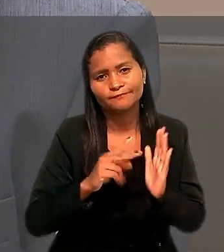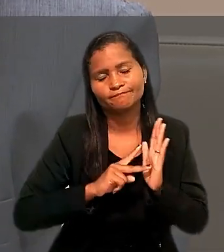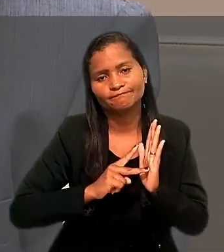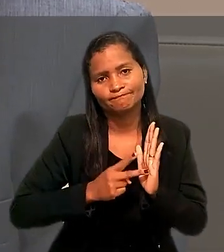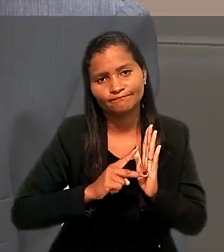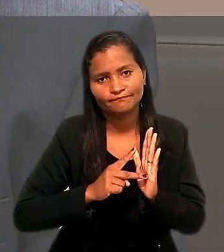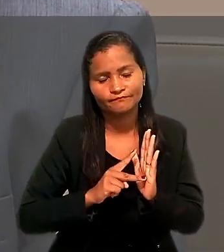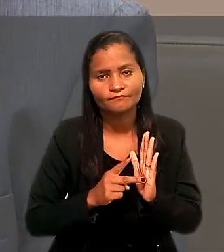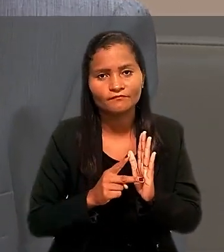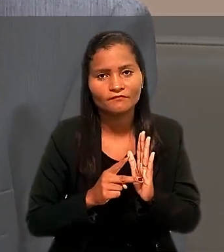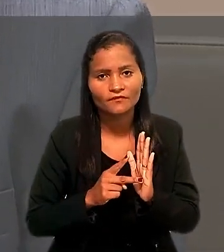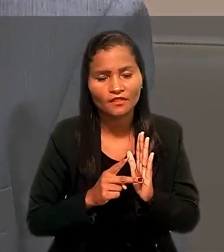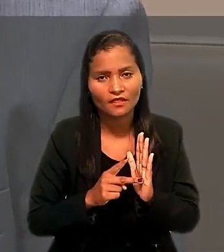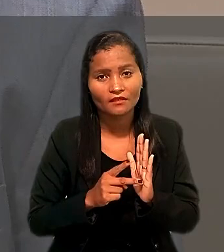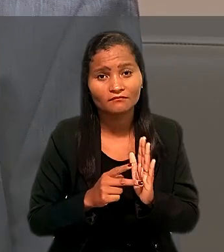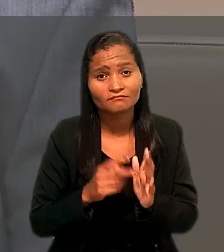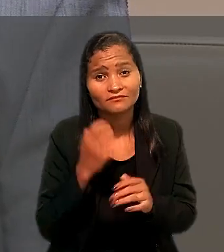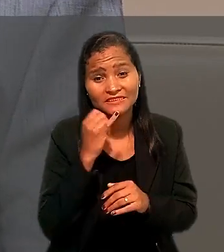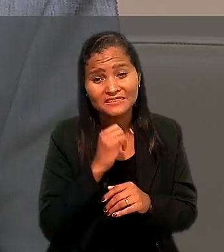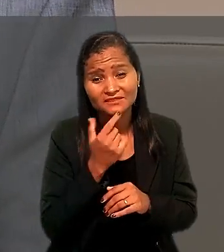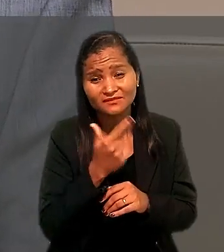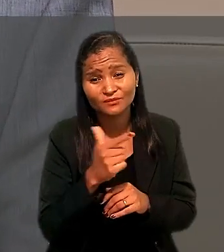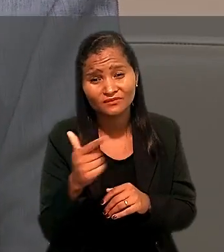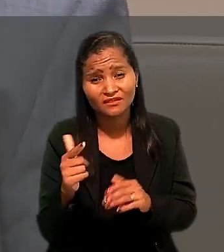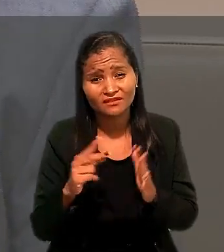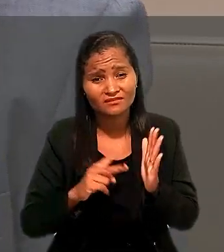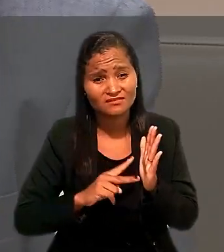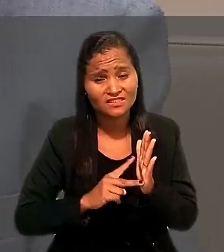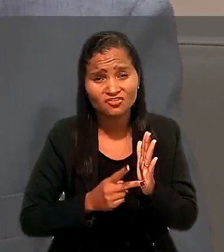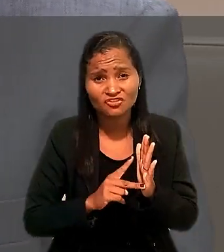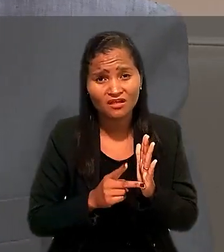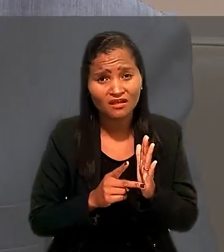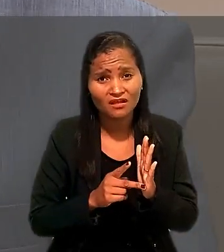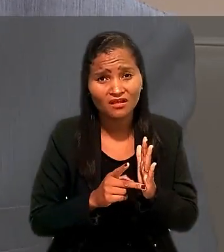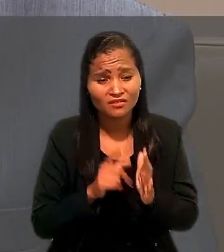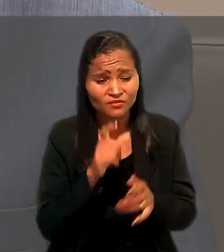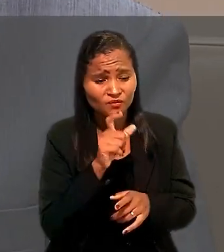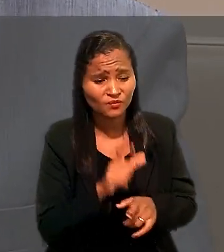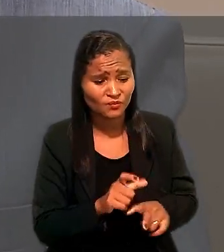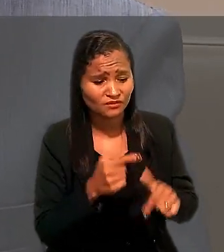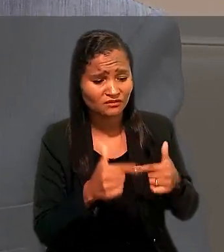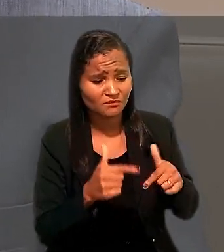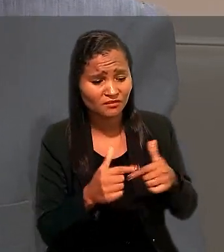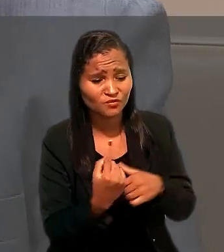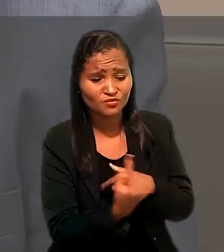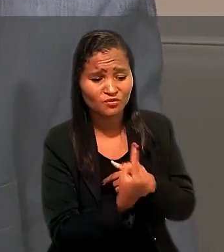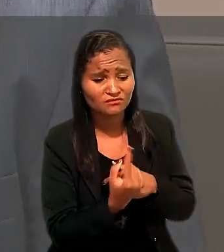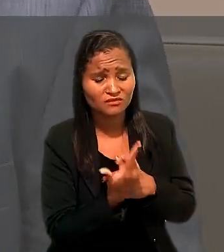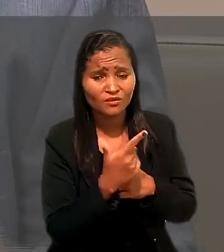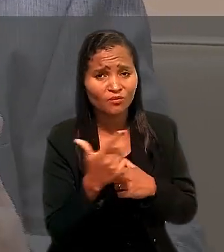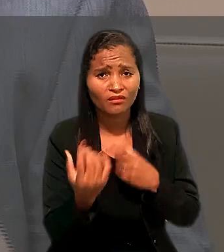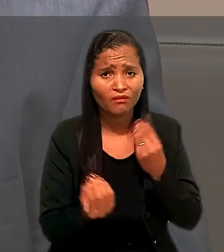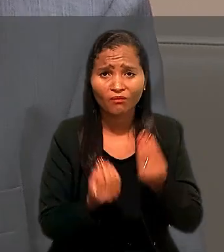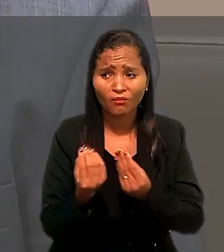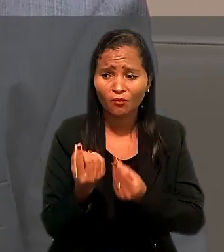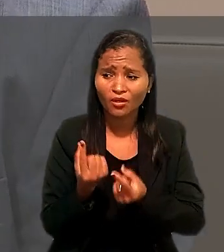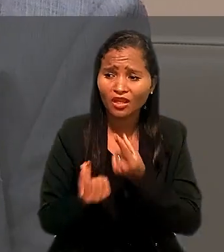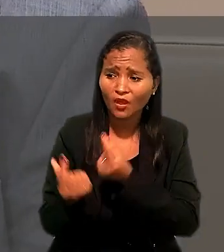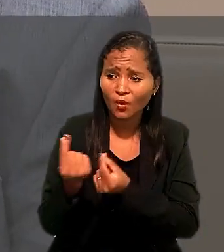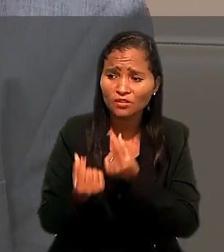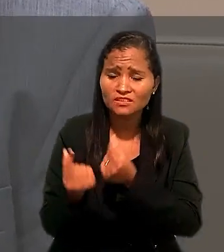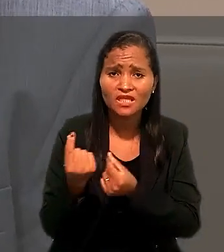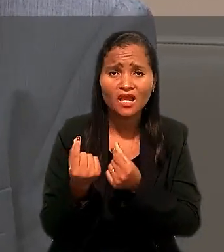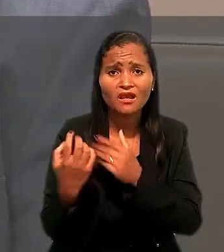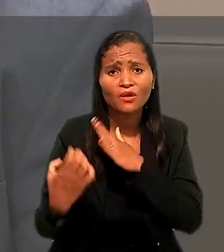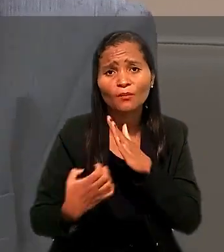enfraquecimento dos sindicatos. Ora, sem o sindicato, o trabalhador isoladamente não tem como